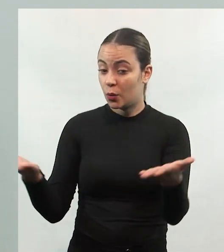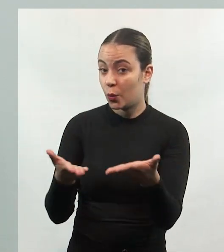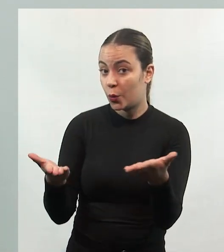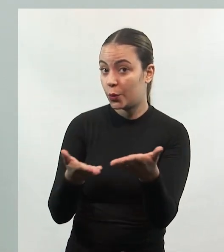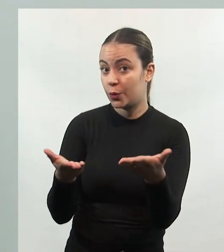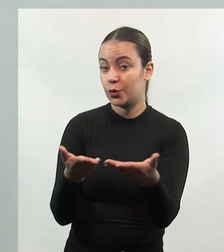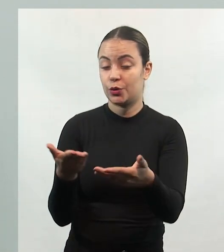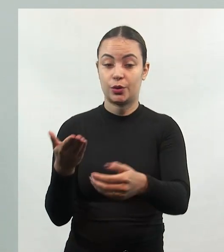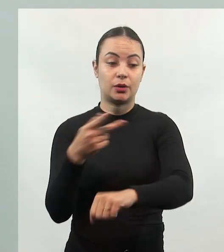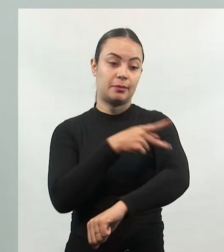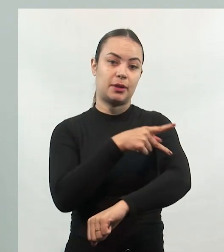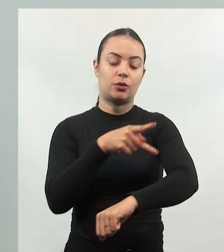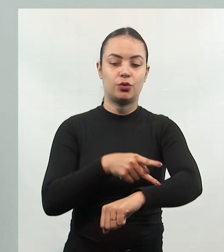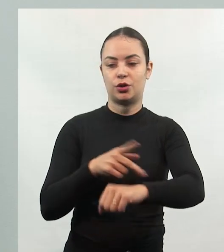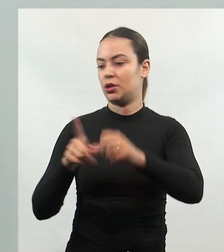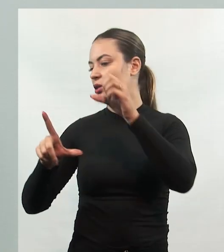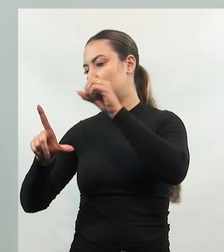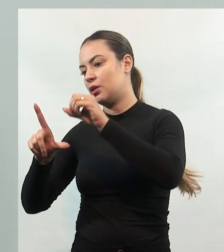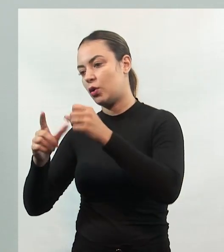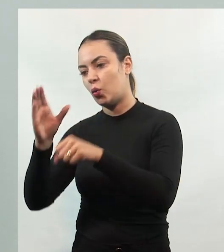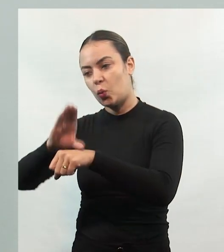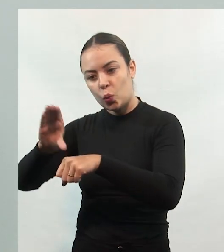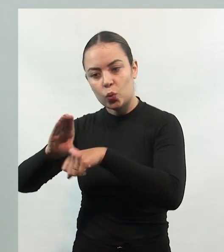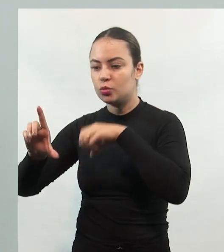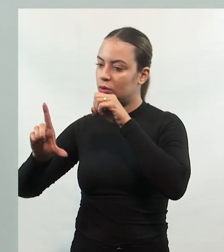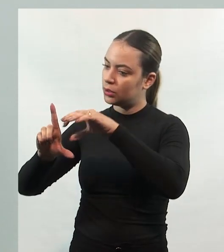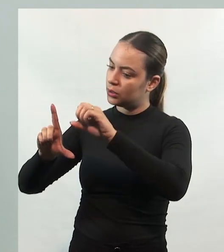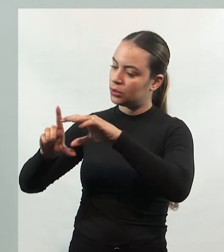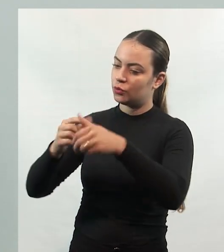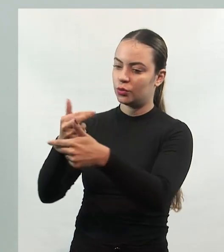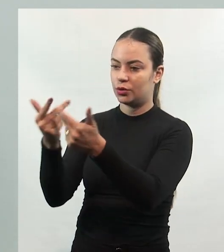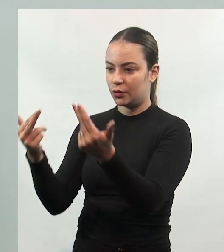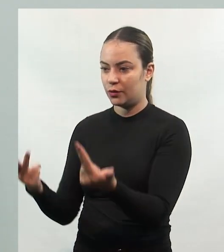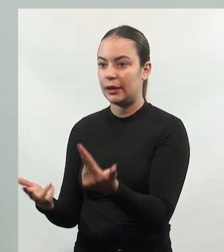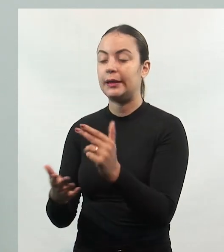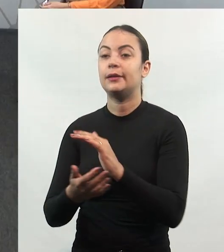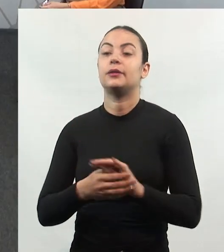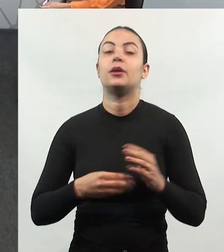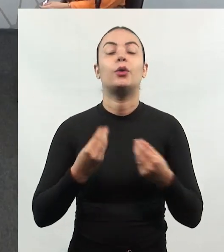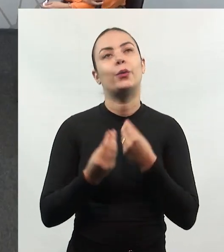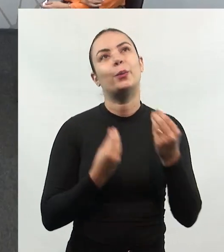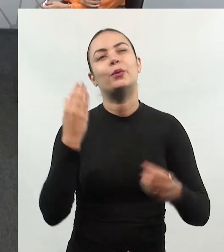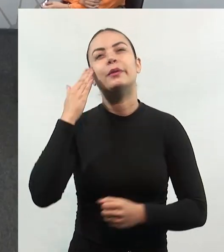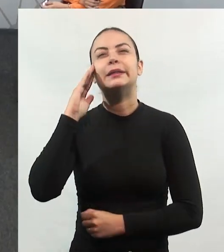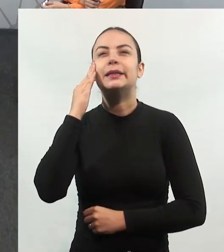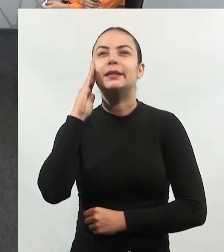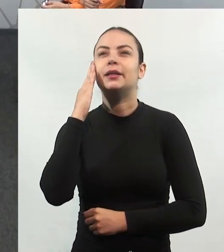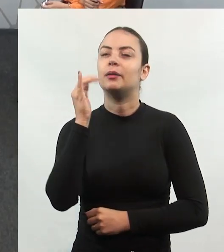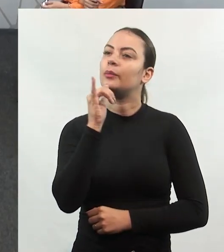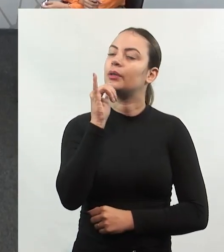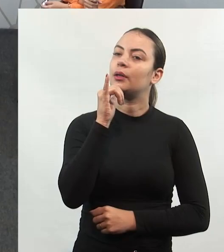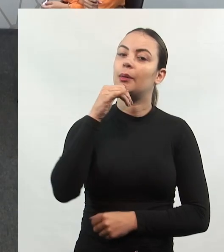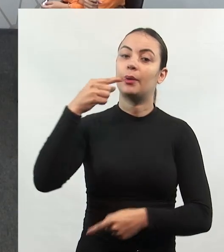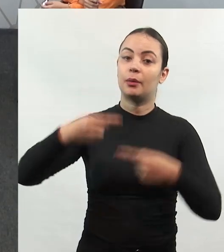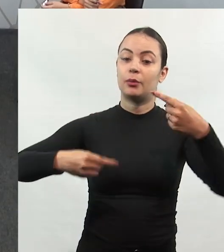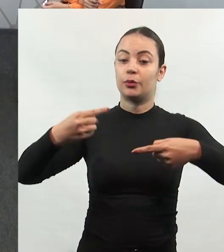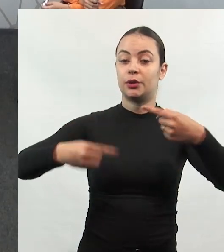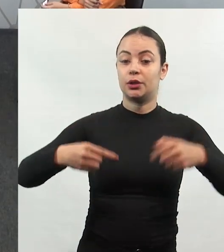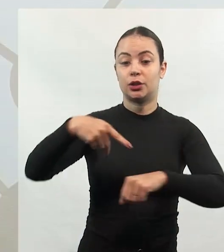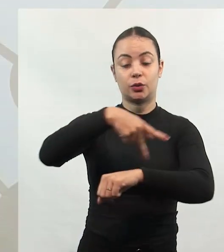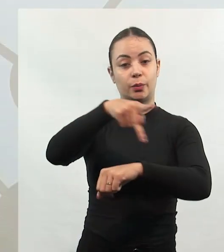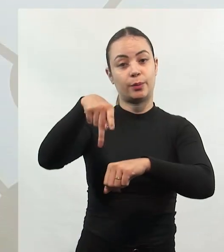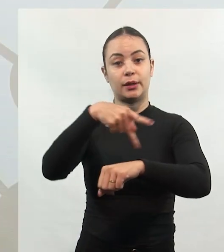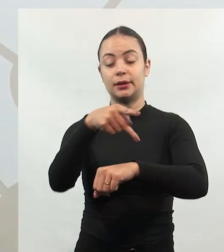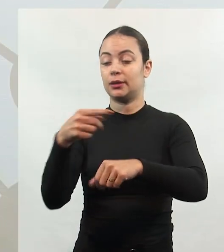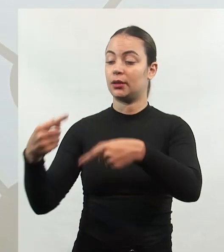para apoiar os nossos professores, porque realmente a educação é um desafio. A Gláucia falou isso, eu estou agora me recordando